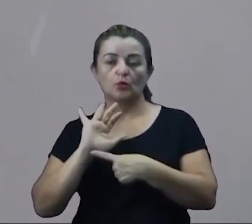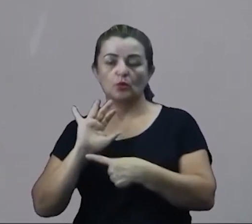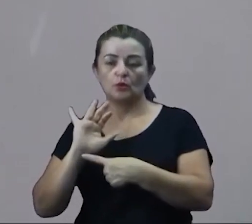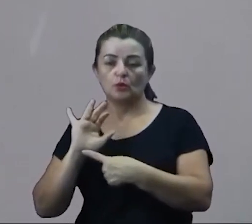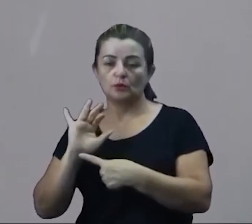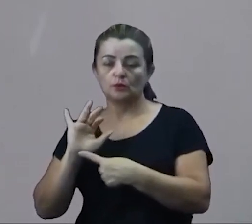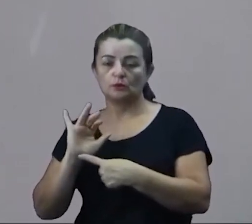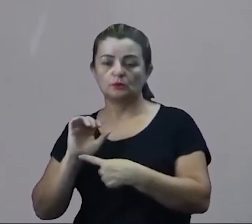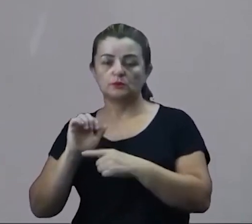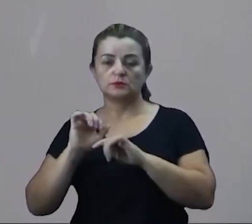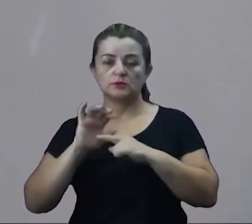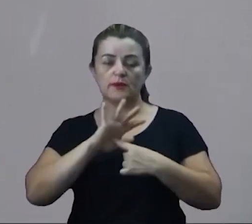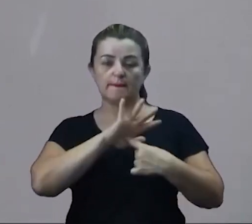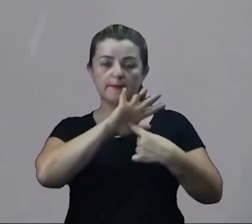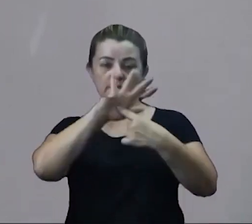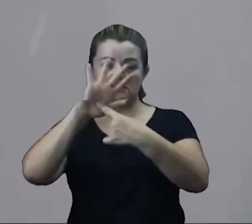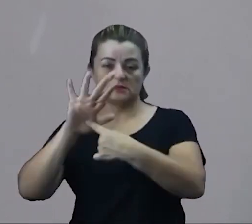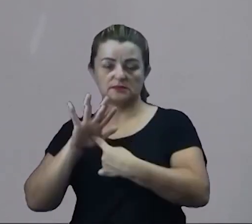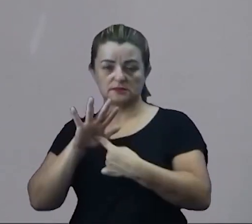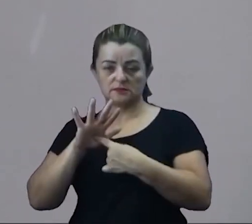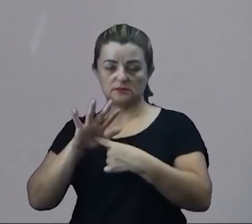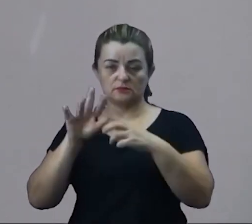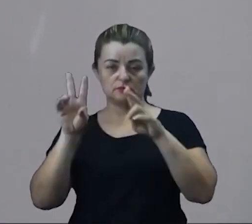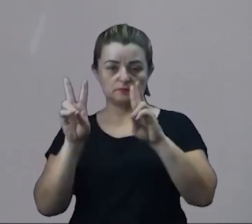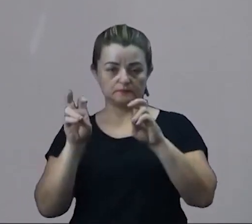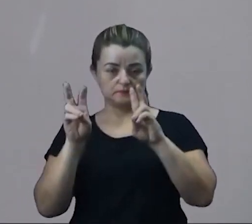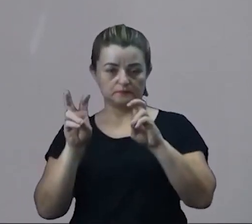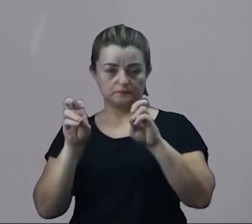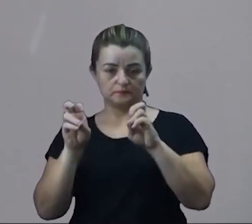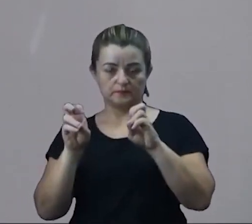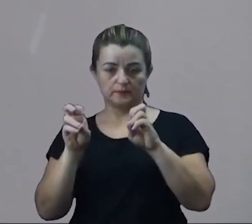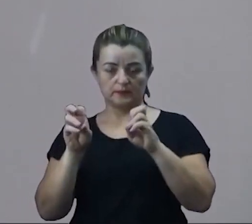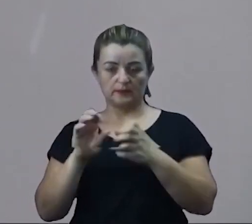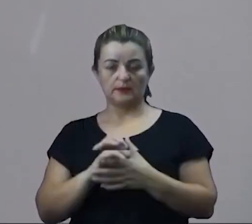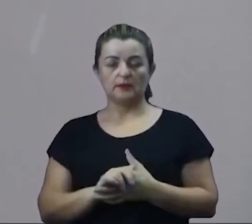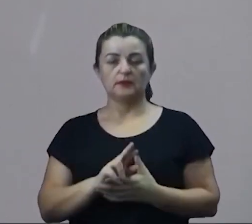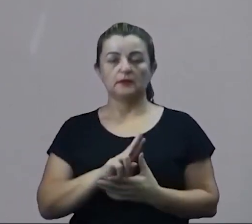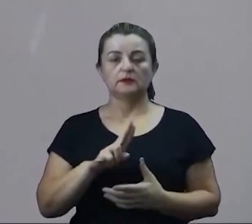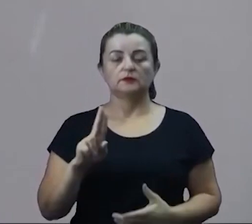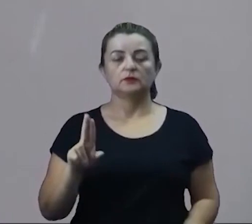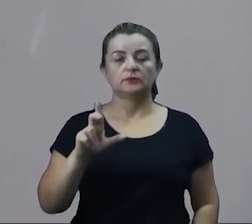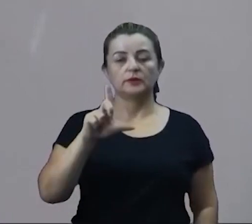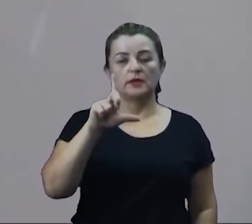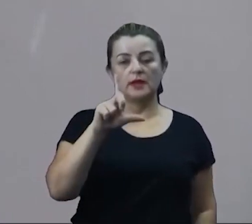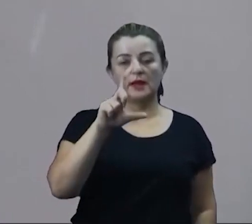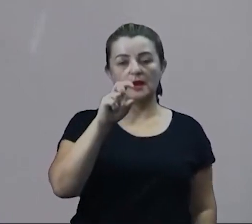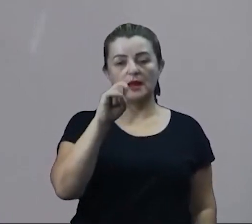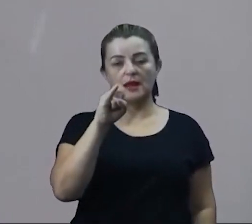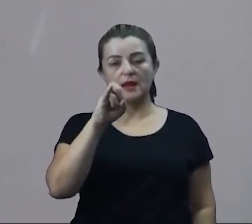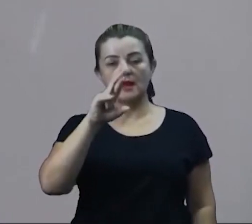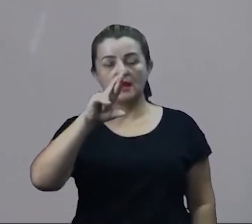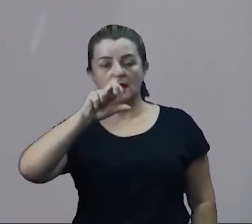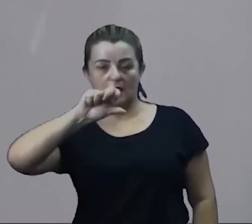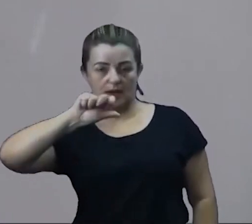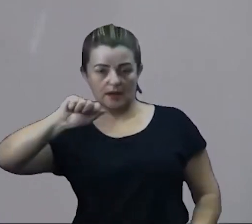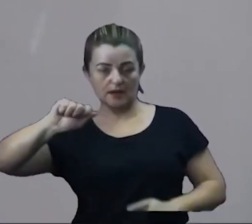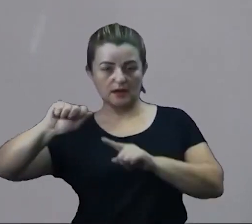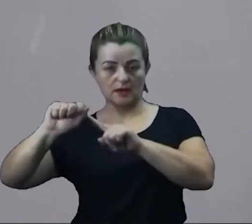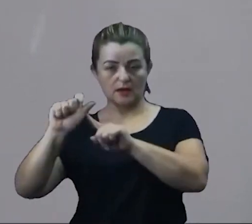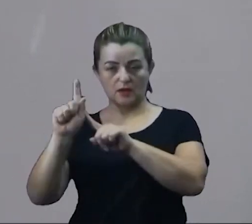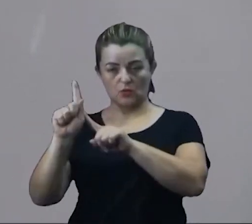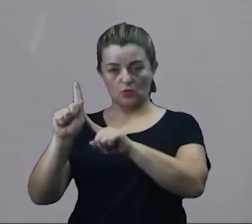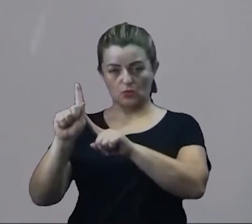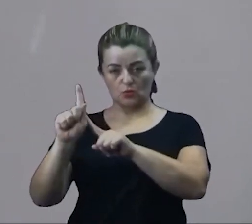na declamação deste poema, tá? E aí recebe-se o nome de lira. E essa é a lira 1.